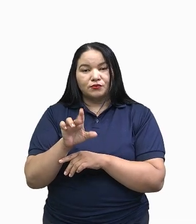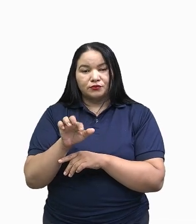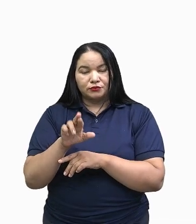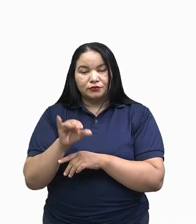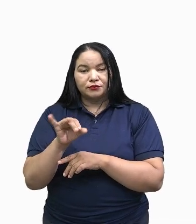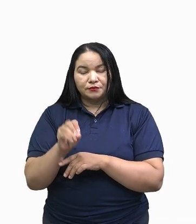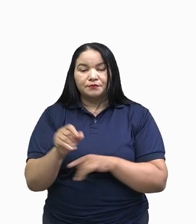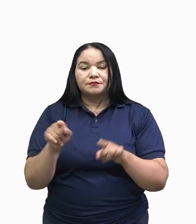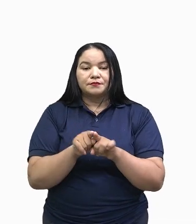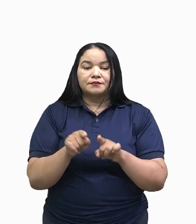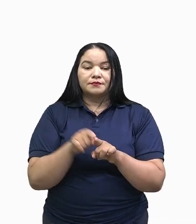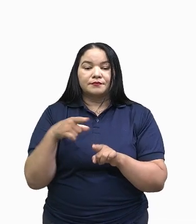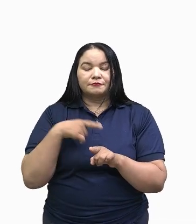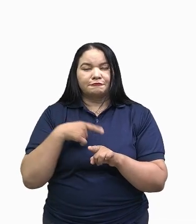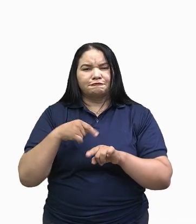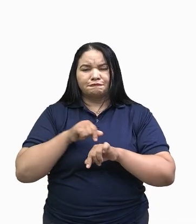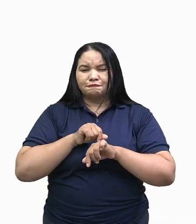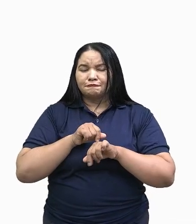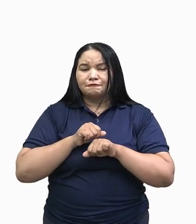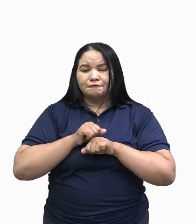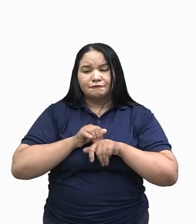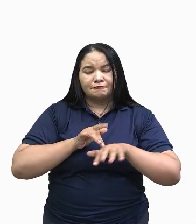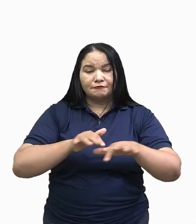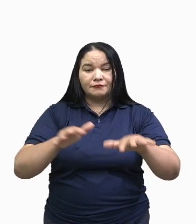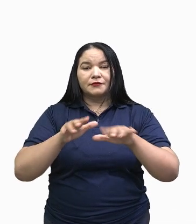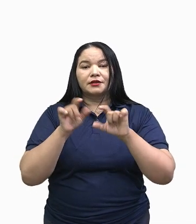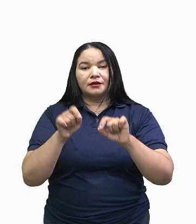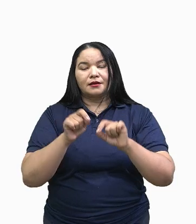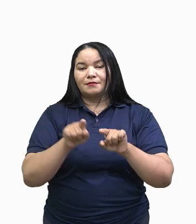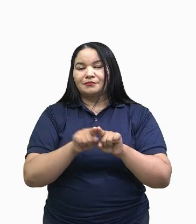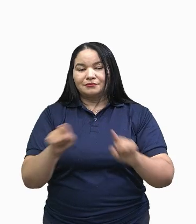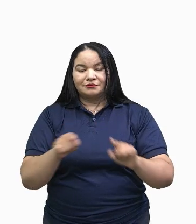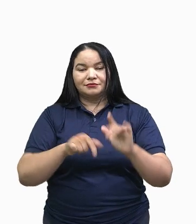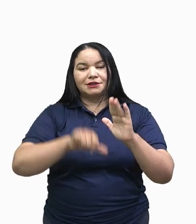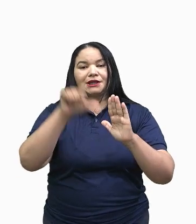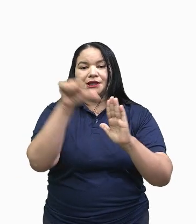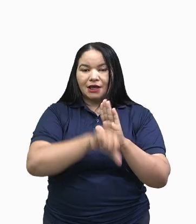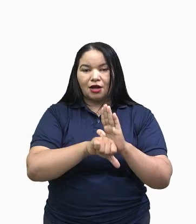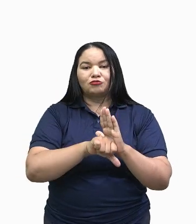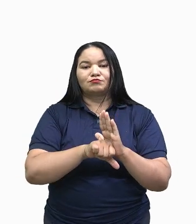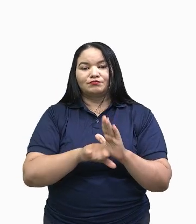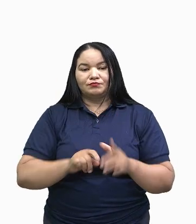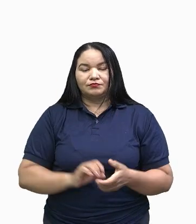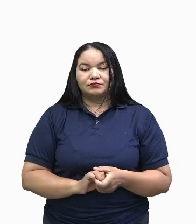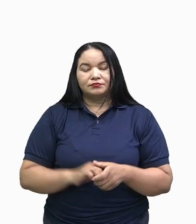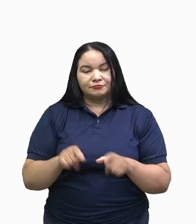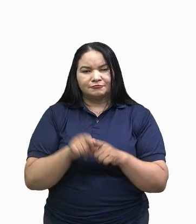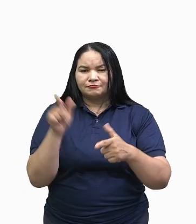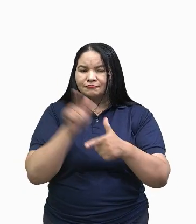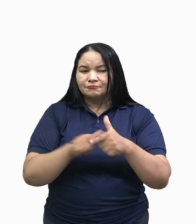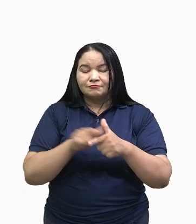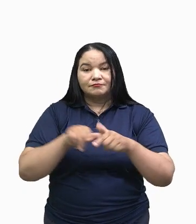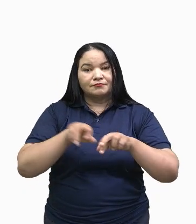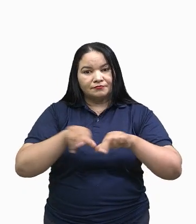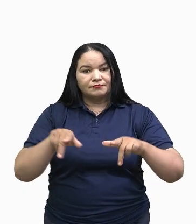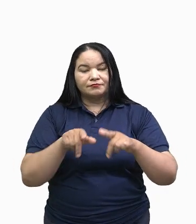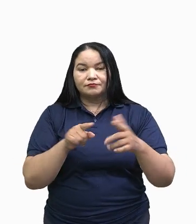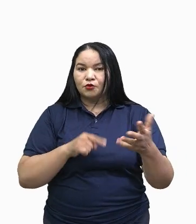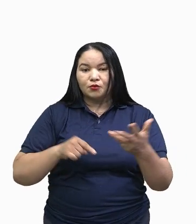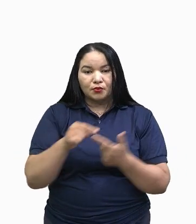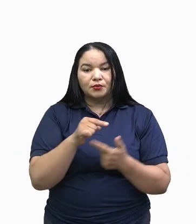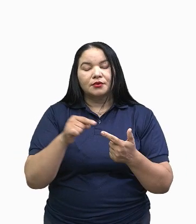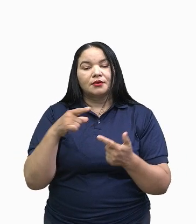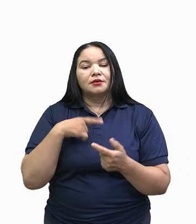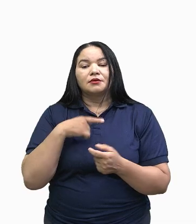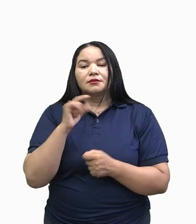eles ocorrem de forma ilegal. Isso. E aí nós temos alguns problemas com essa mineração, né? Isso mesmo, né? A mineração